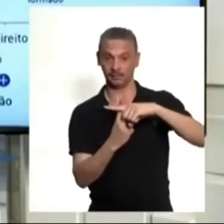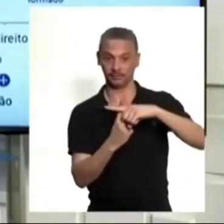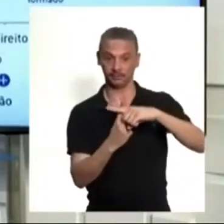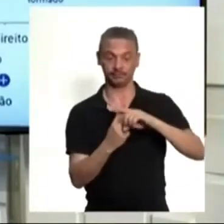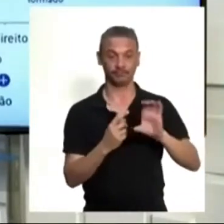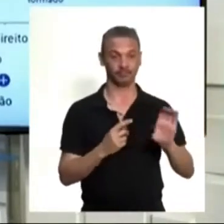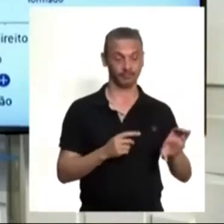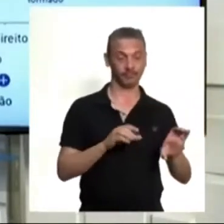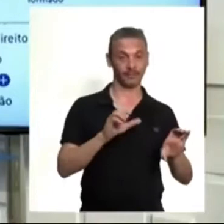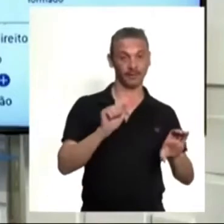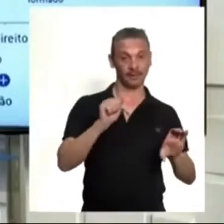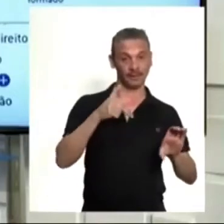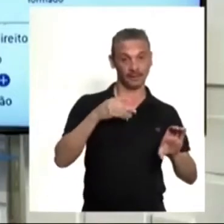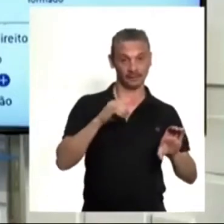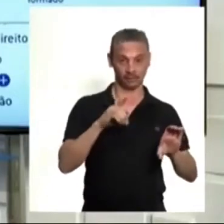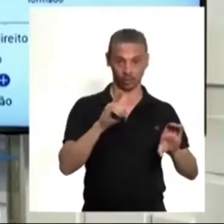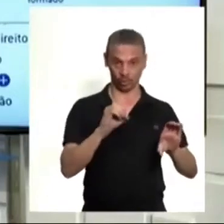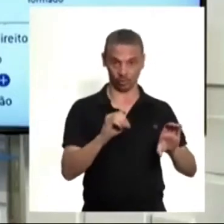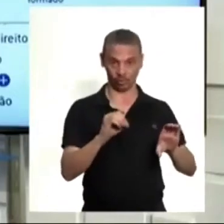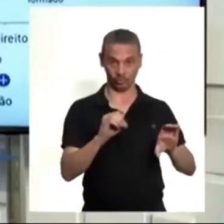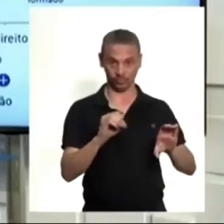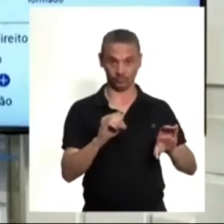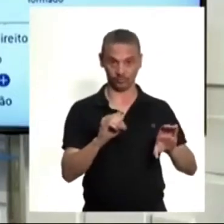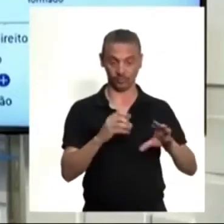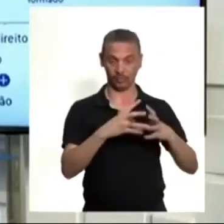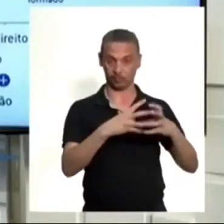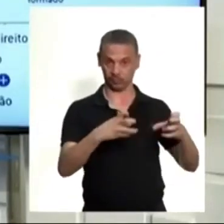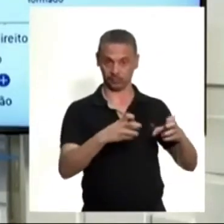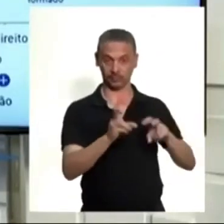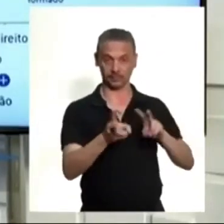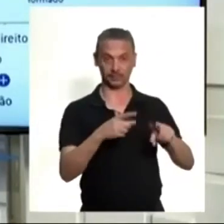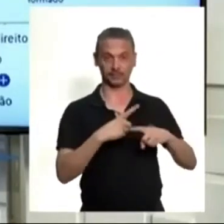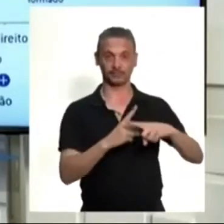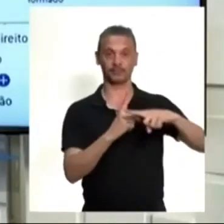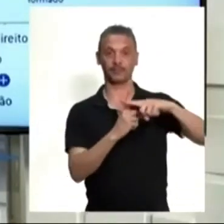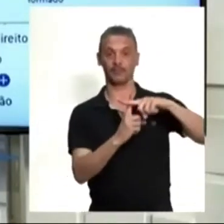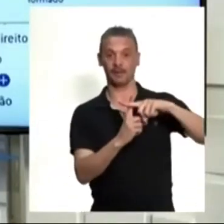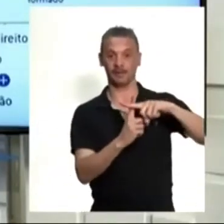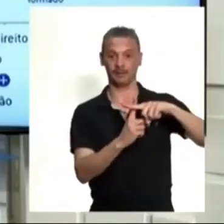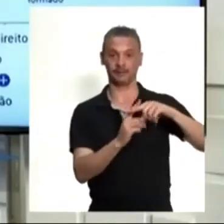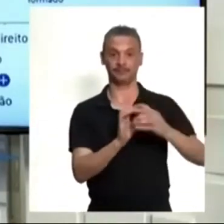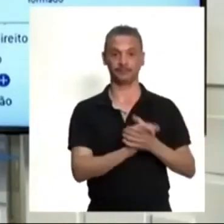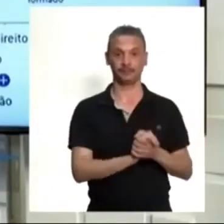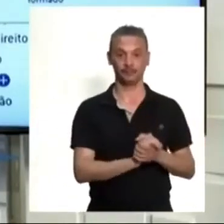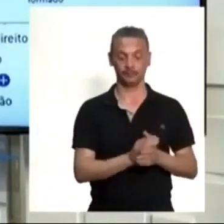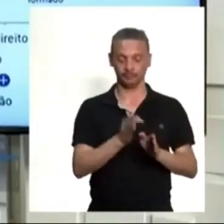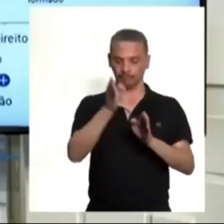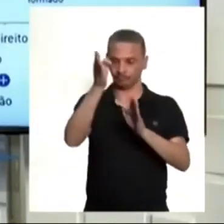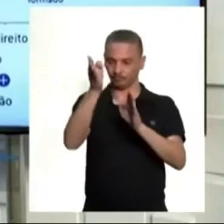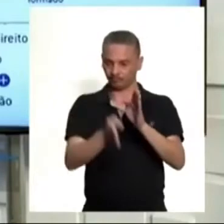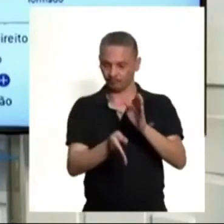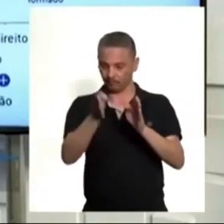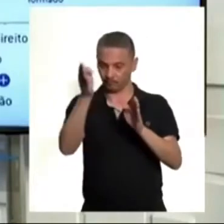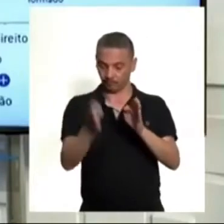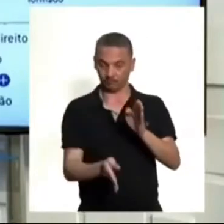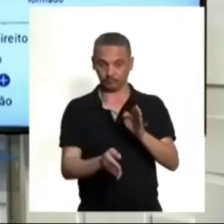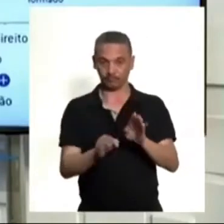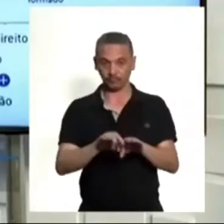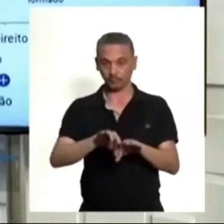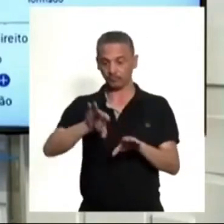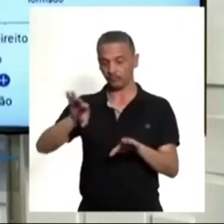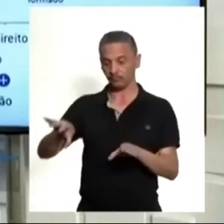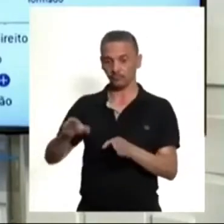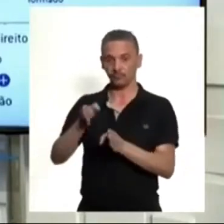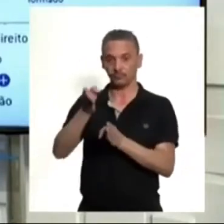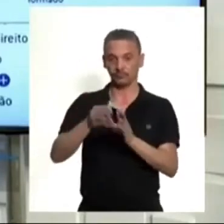ânodo. Lembra do Kral? O ânodo sempre oxida, não é verdade? Então está acontecendo uma oxidação. Aí você coloca duas barrinhas assim para representar a